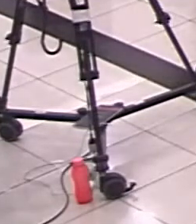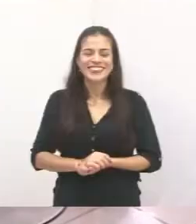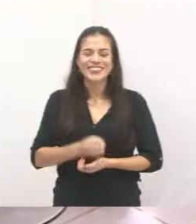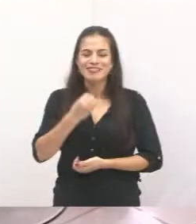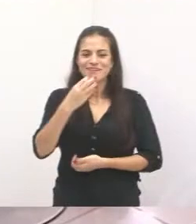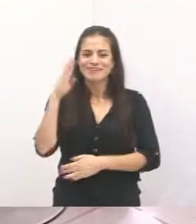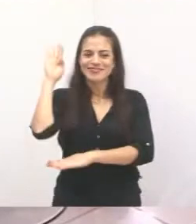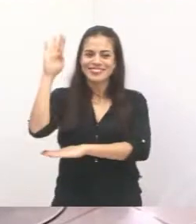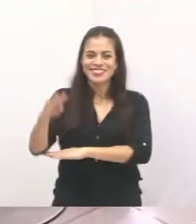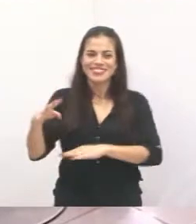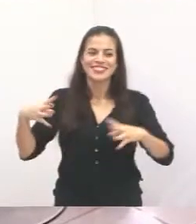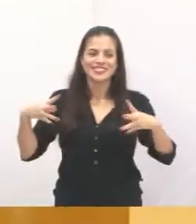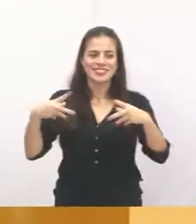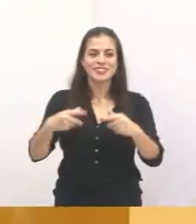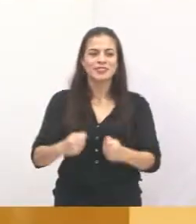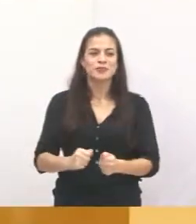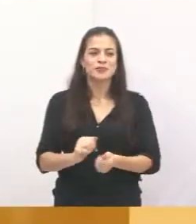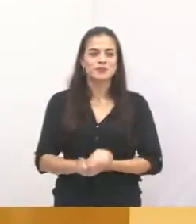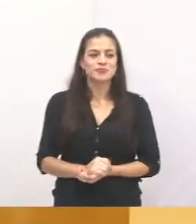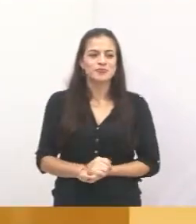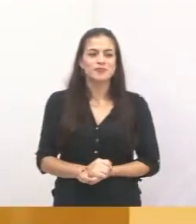Boa tarde a todos, boa tarde